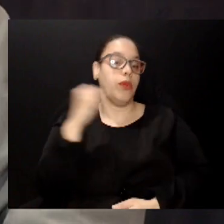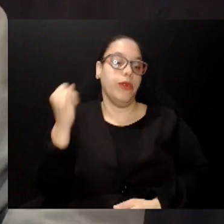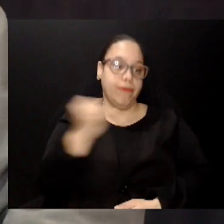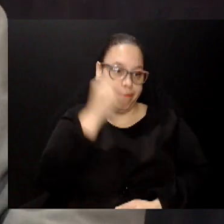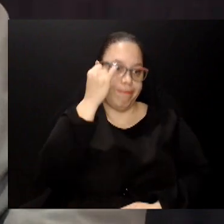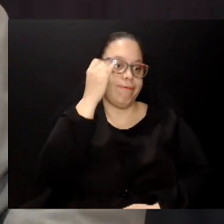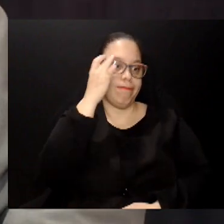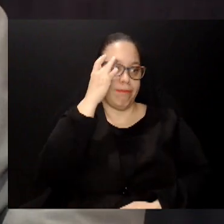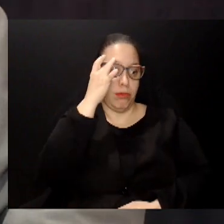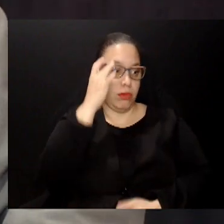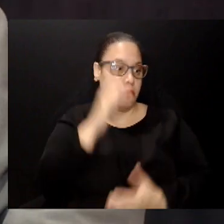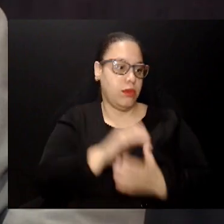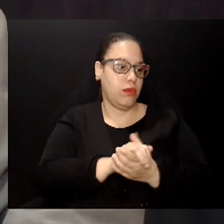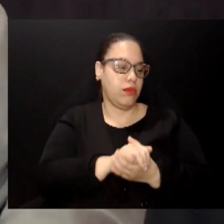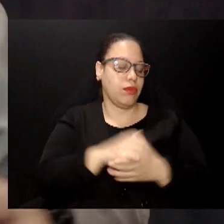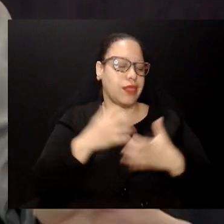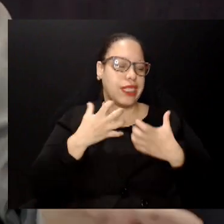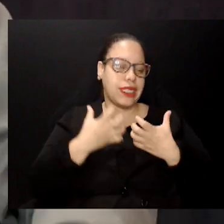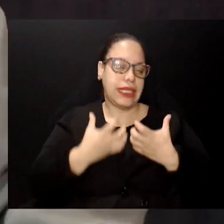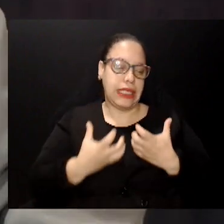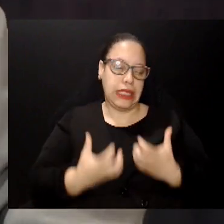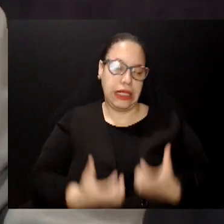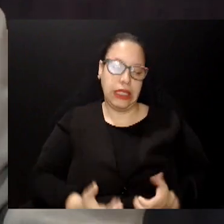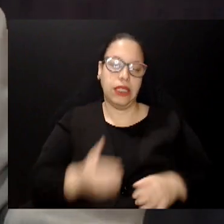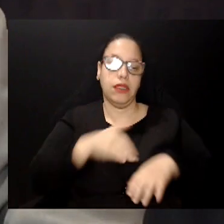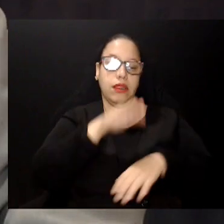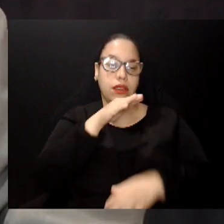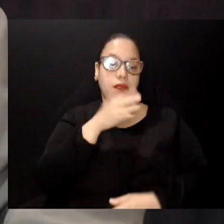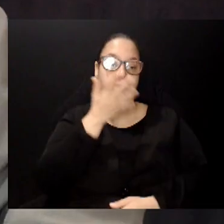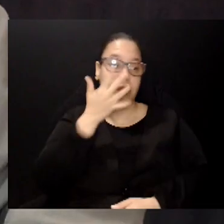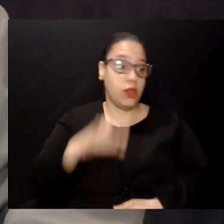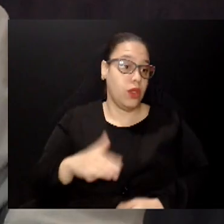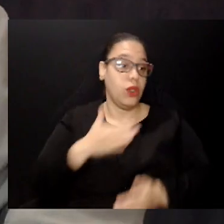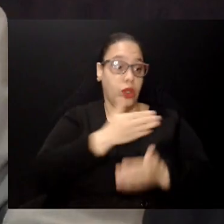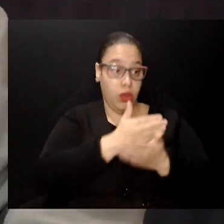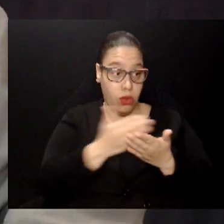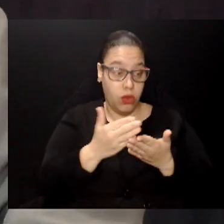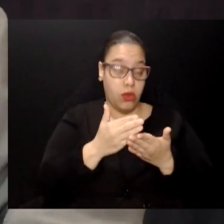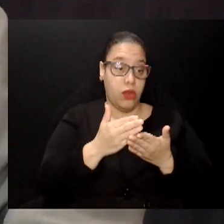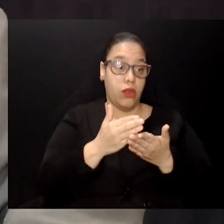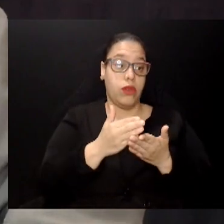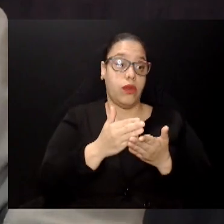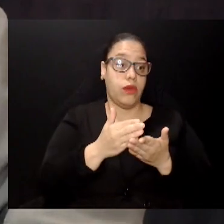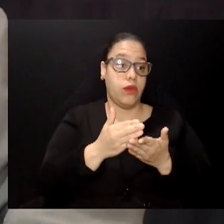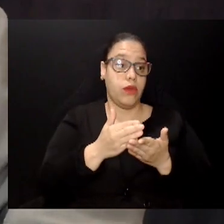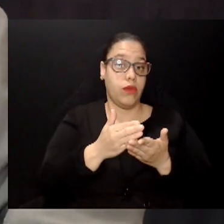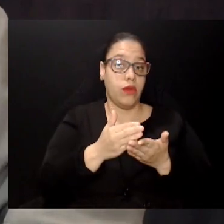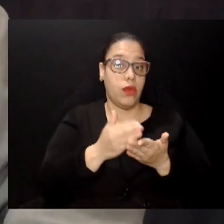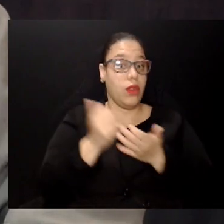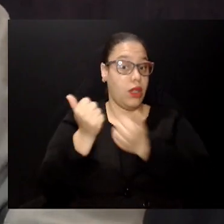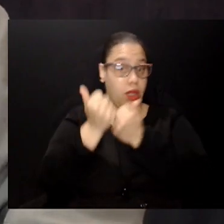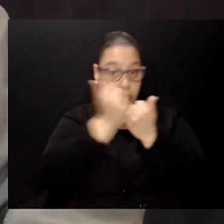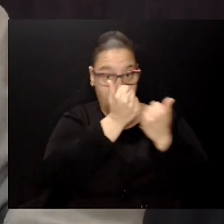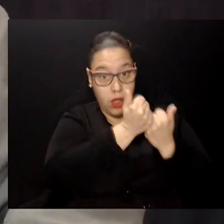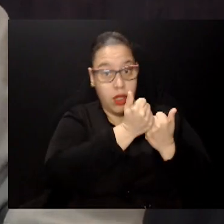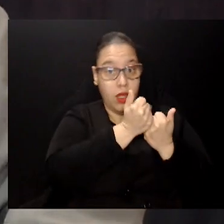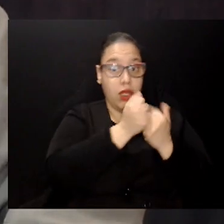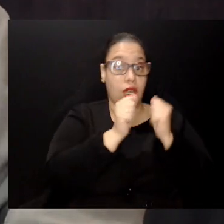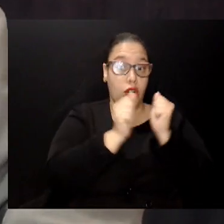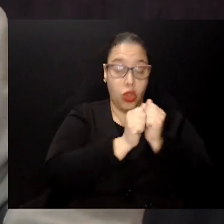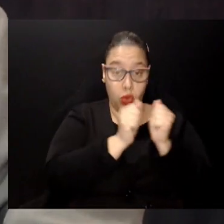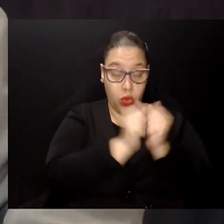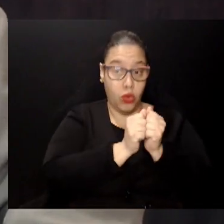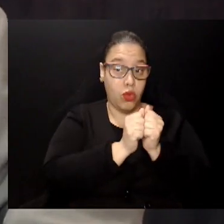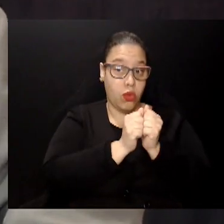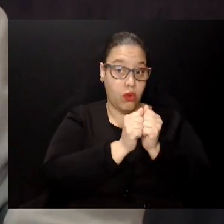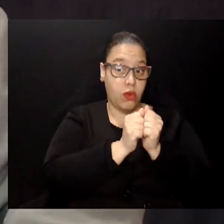vai se desgastar muito mais na criação de uma criança, principalmente no começo, do que o pai. O pai, ele tem que ser parceiro, ele tem que estar ali com ela. E eu